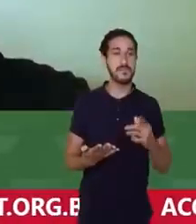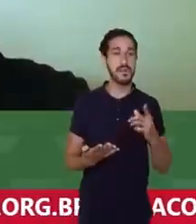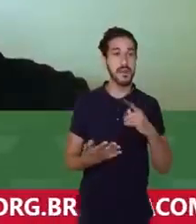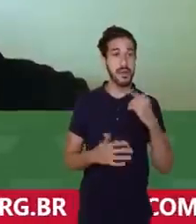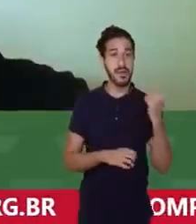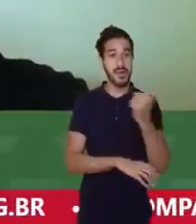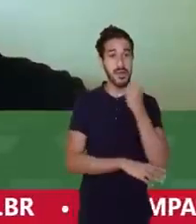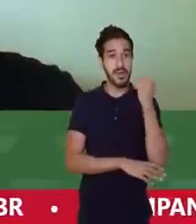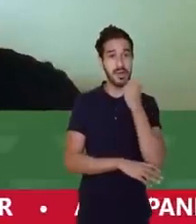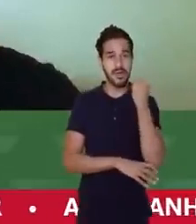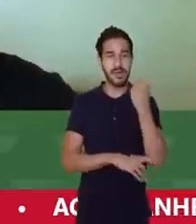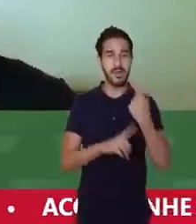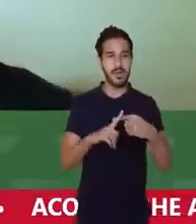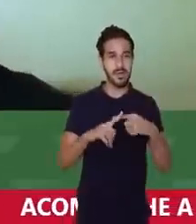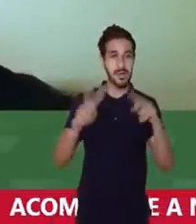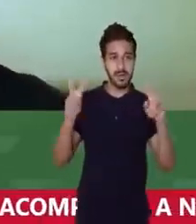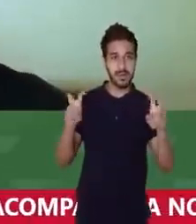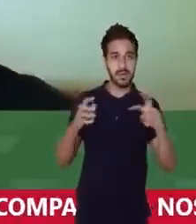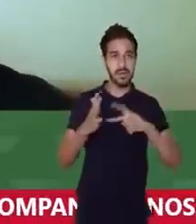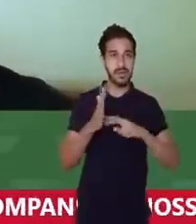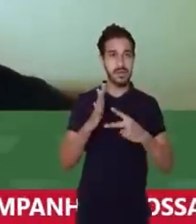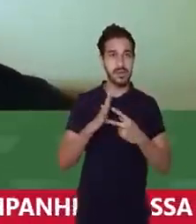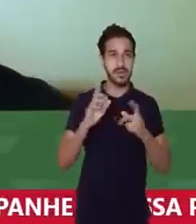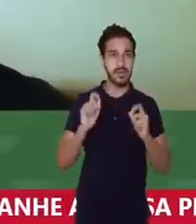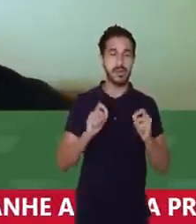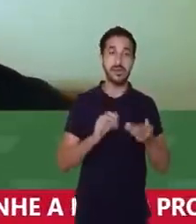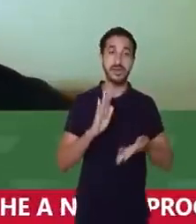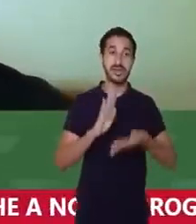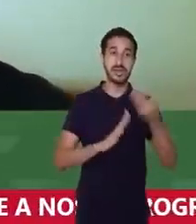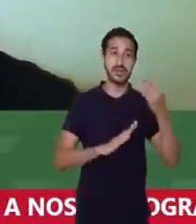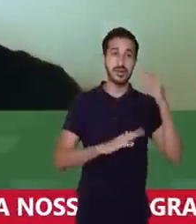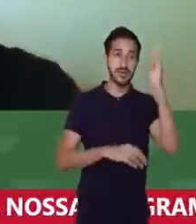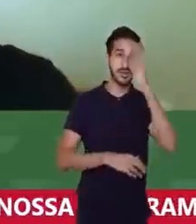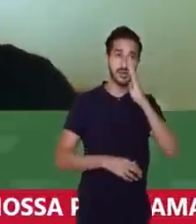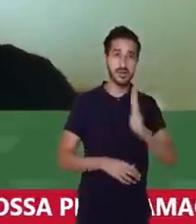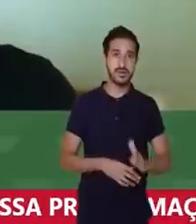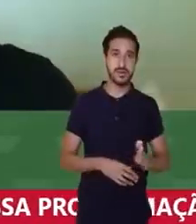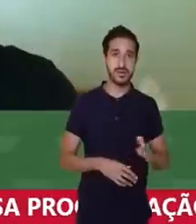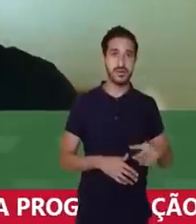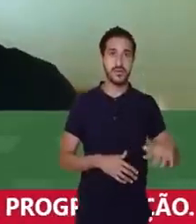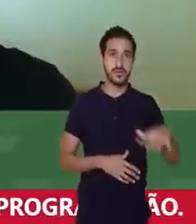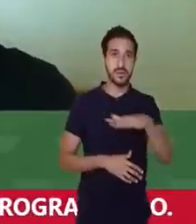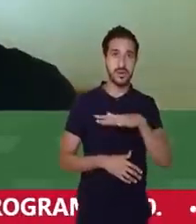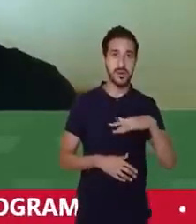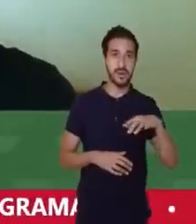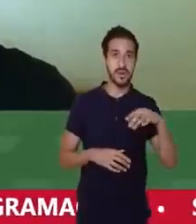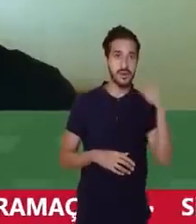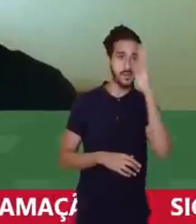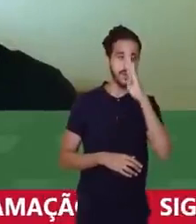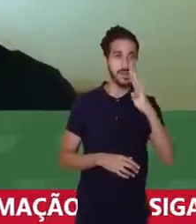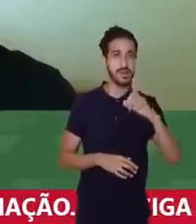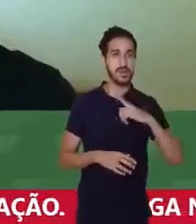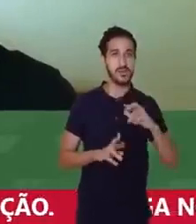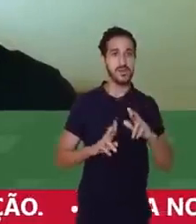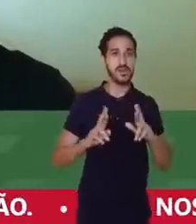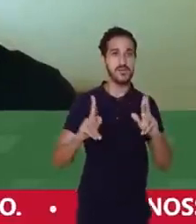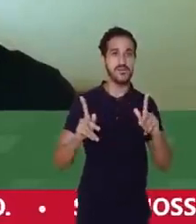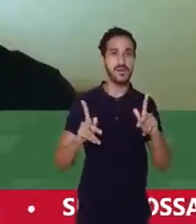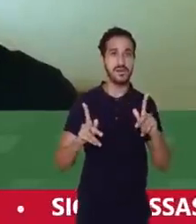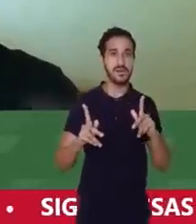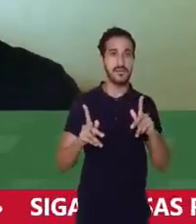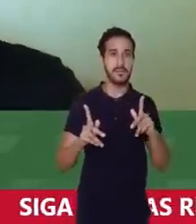é gravíssimo, porque isso significa que você tira do Brasil um setor em que o Brasil tinha um